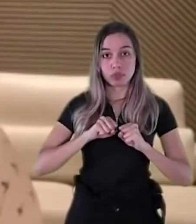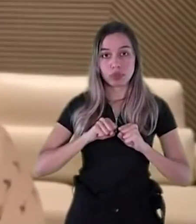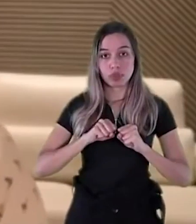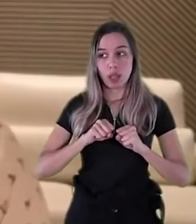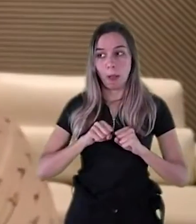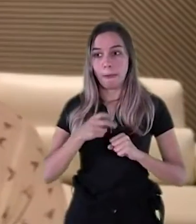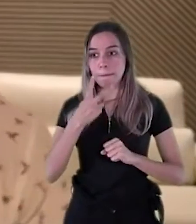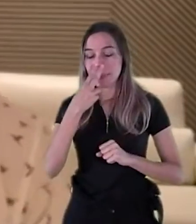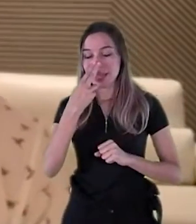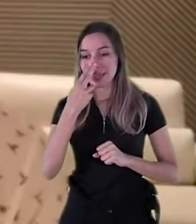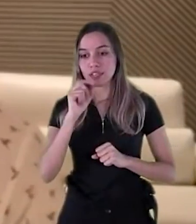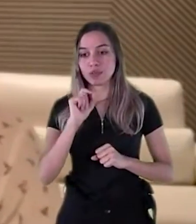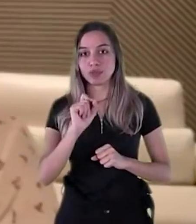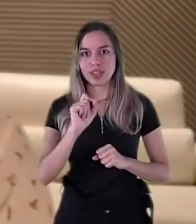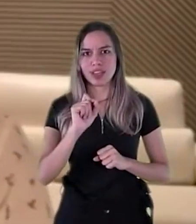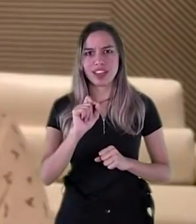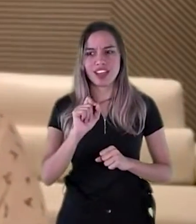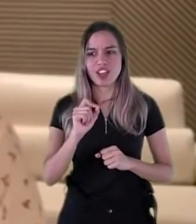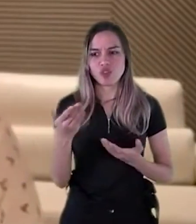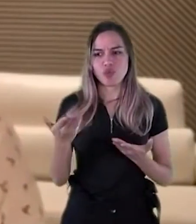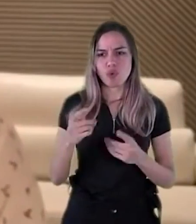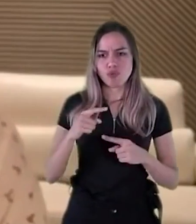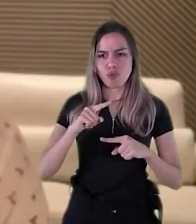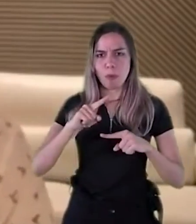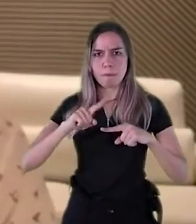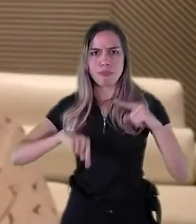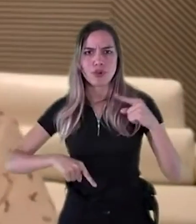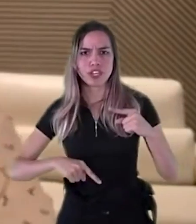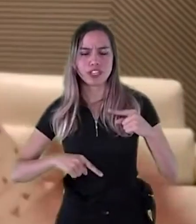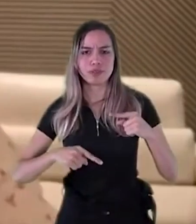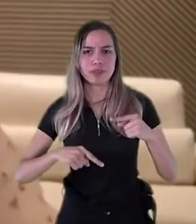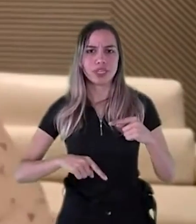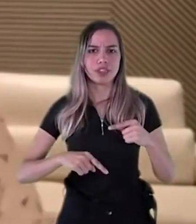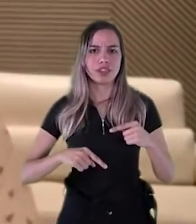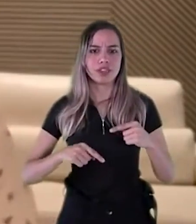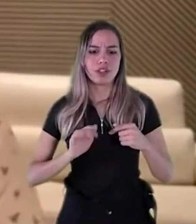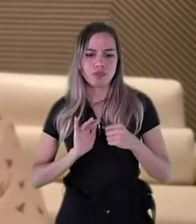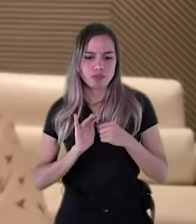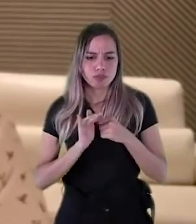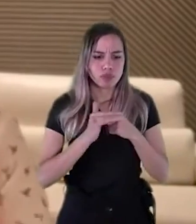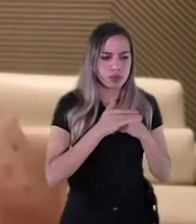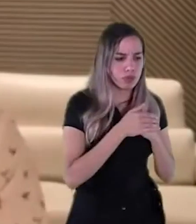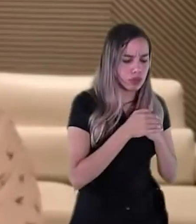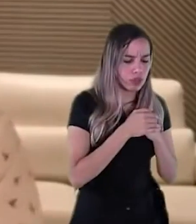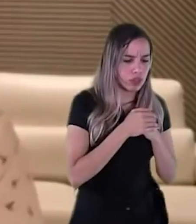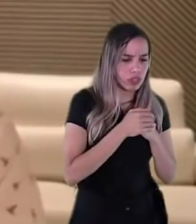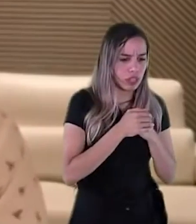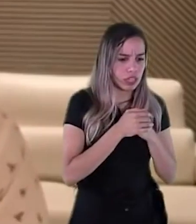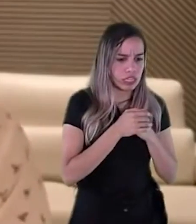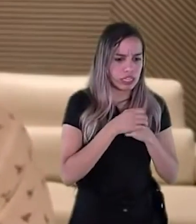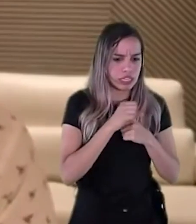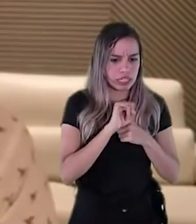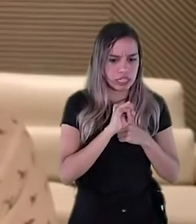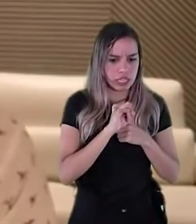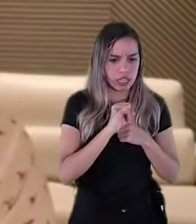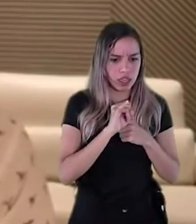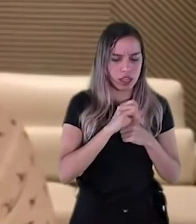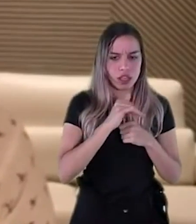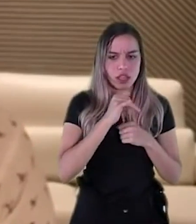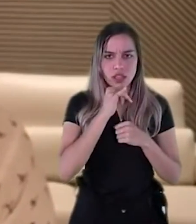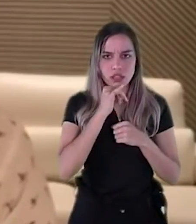recolhido. Se você fica 2 dias sem aparecer no Instagram, sem fazer um post no Twitter, eles já cogitam a possibilidade de você ter